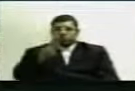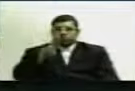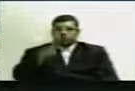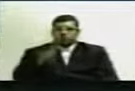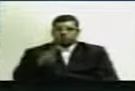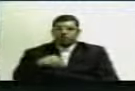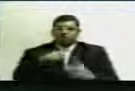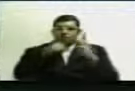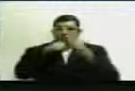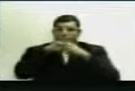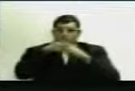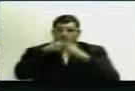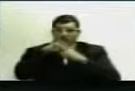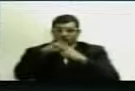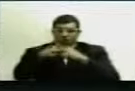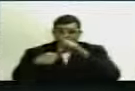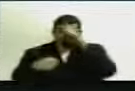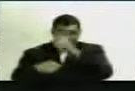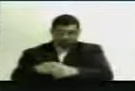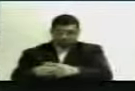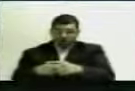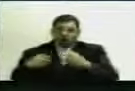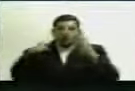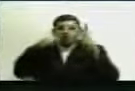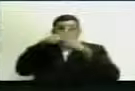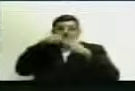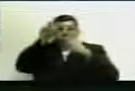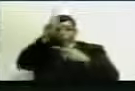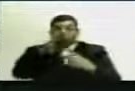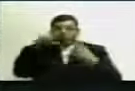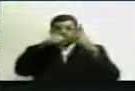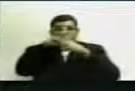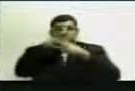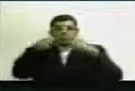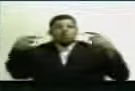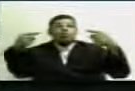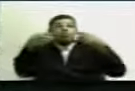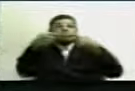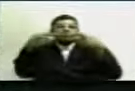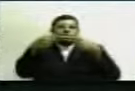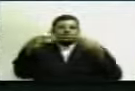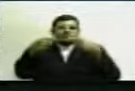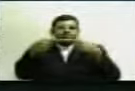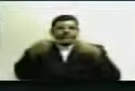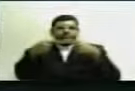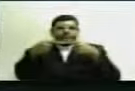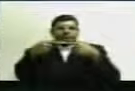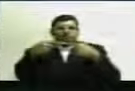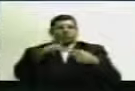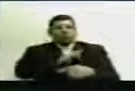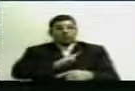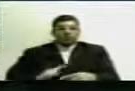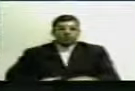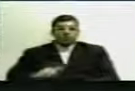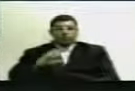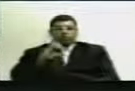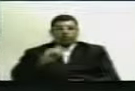o verbo indicar, usa o verbo decidir. Governador